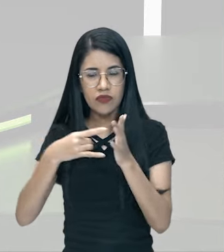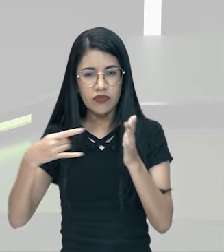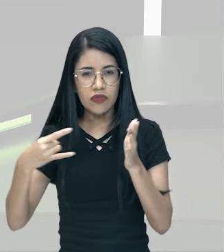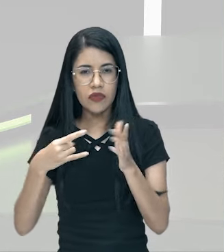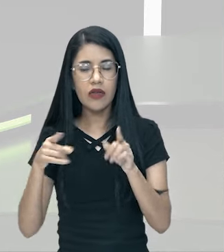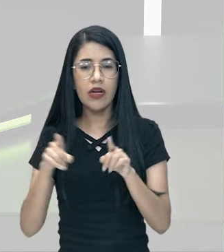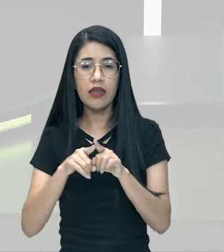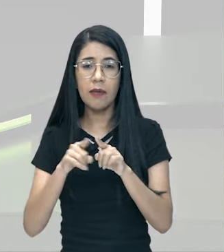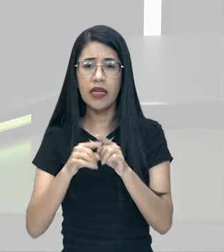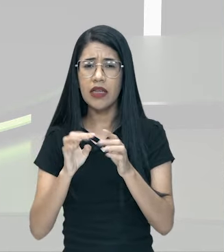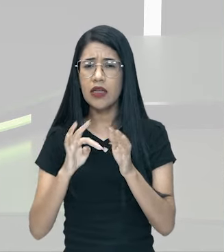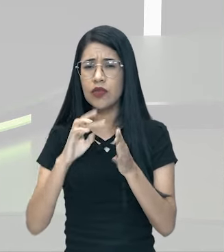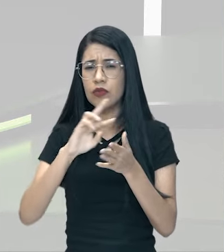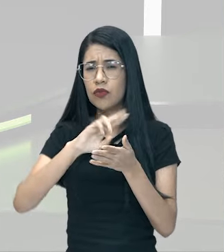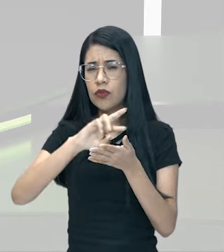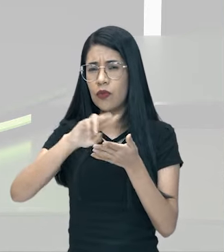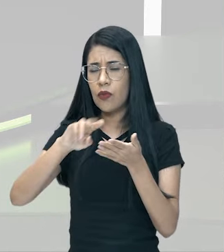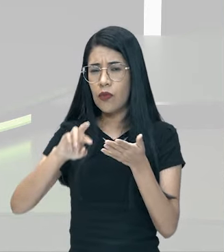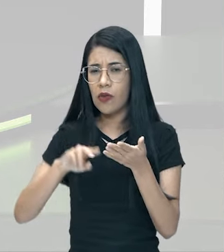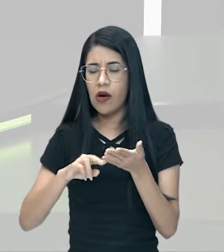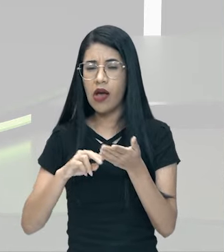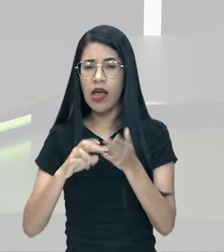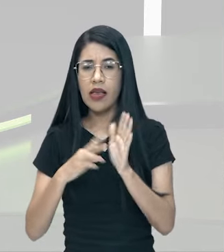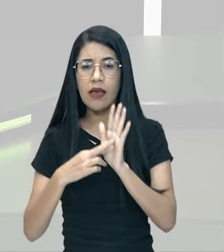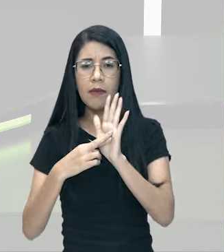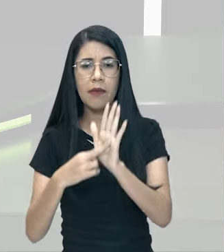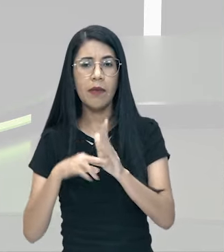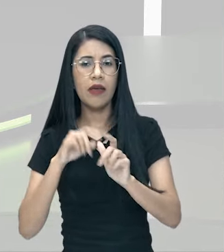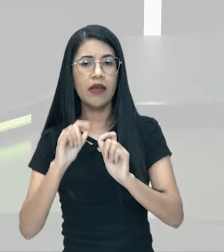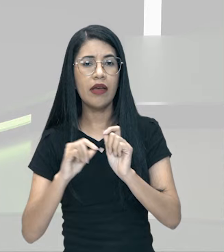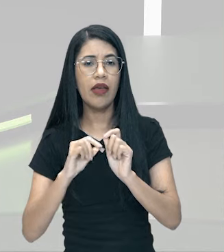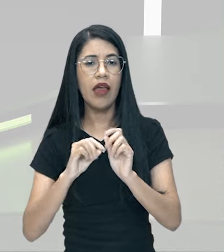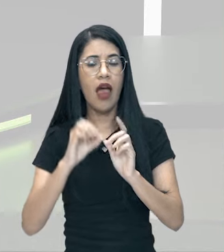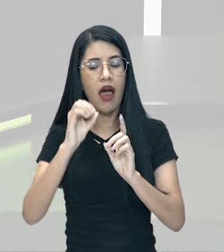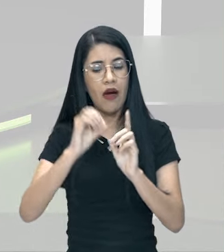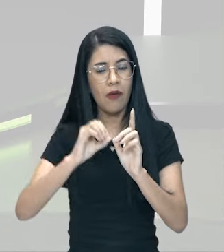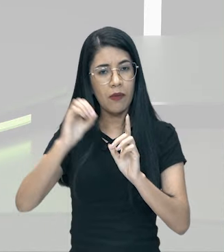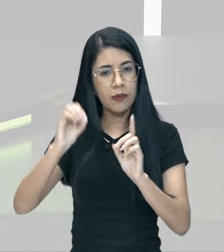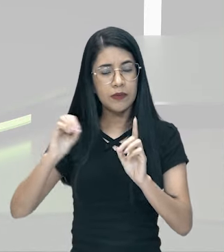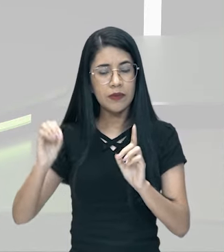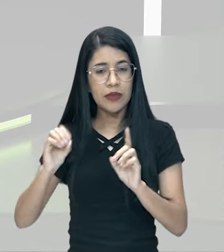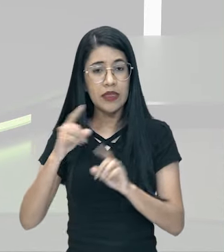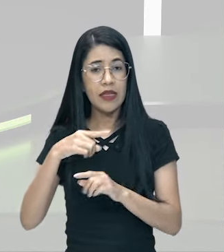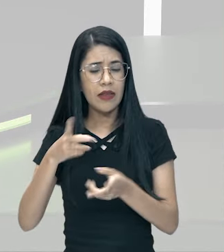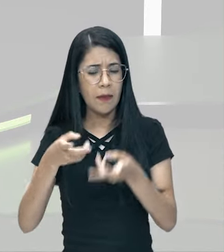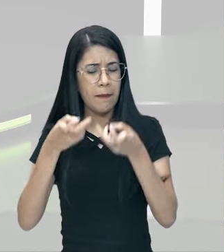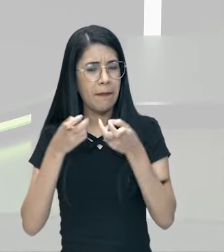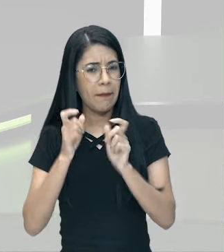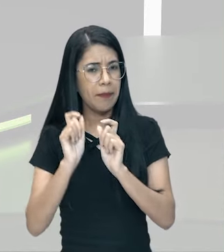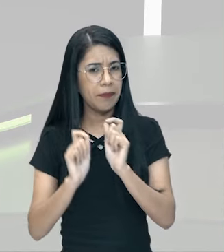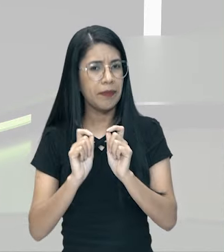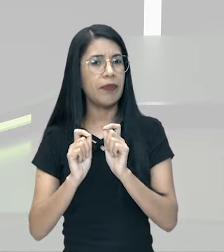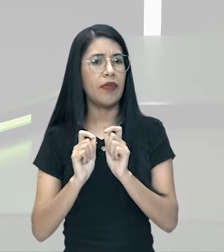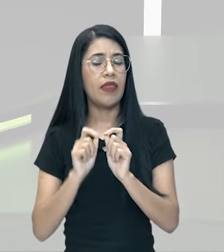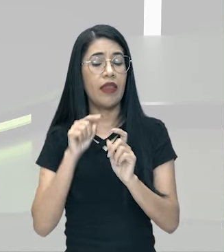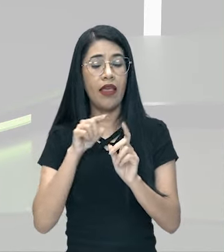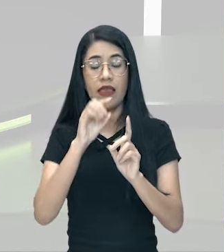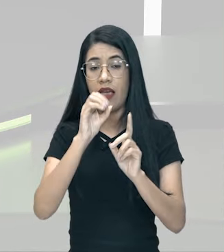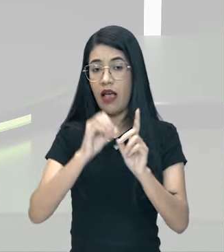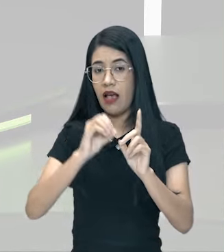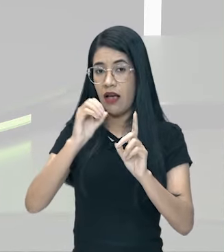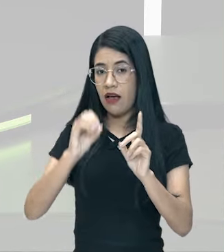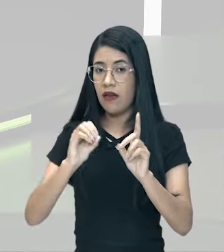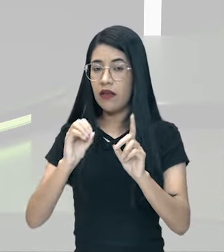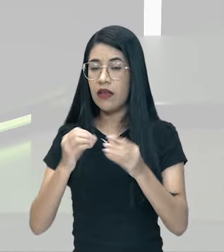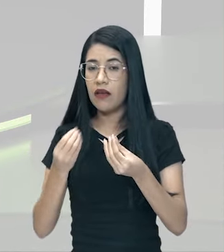Temos aí todas essas ondas representam a ondulatória. Se você perceber, a onda, ela